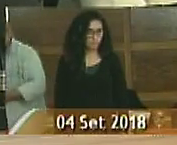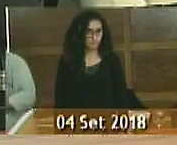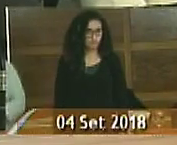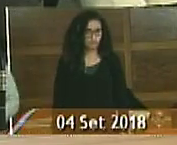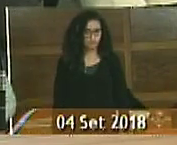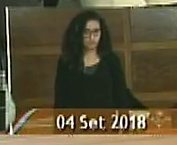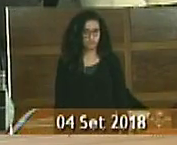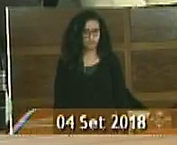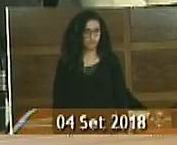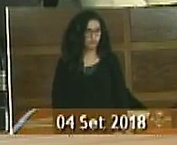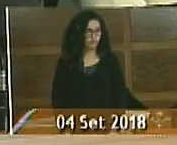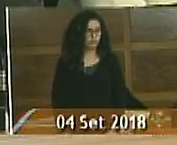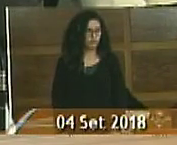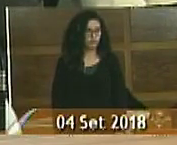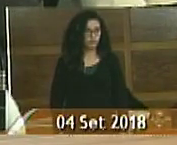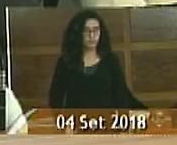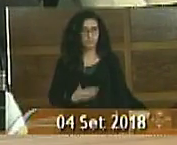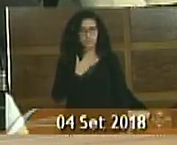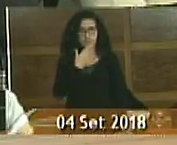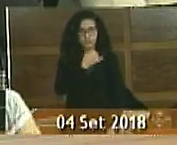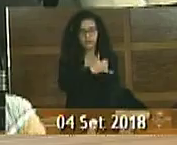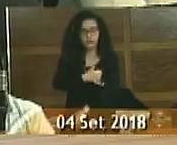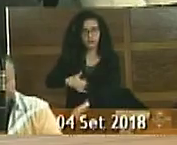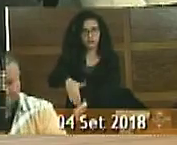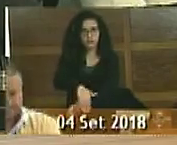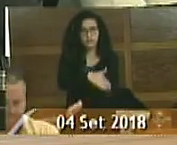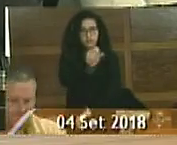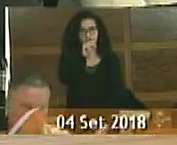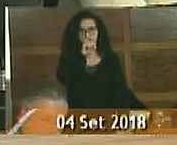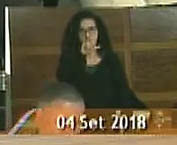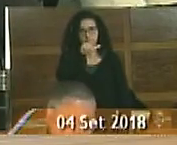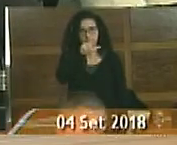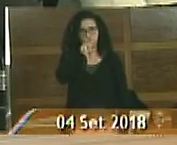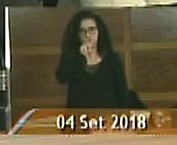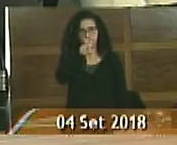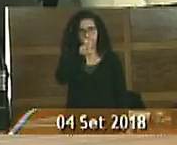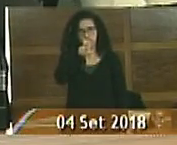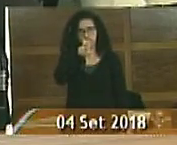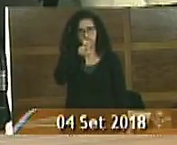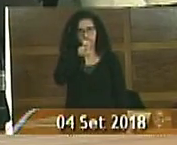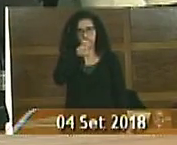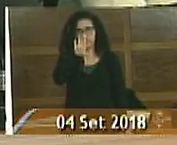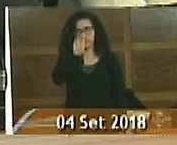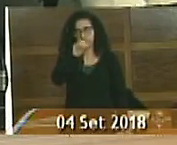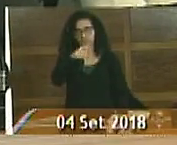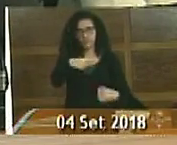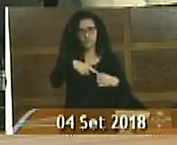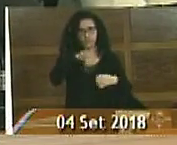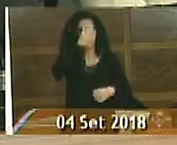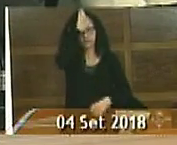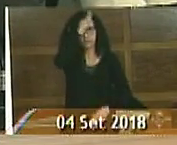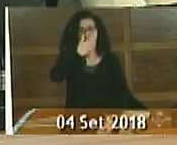Indicação 2310, recapeamento da rua Silvio de Castro, Galinha, do bairro Balneário. Indicação